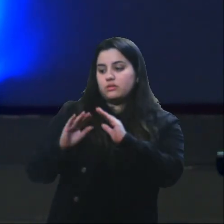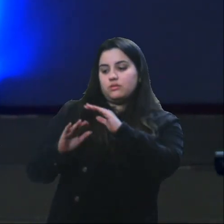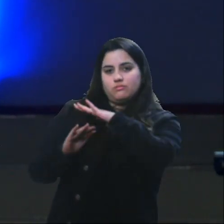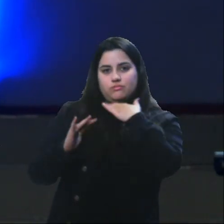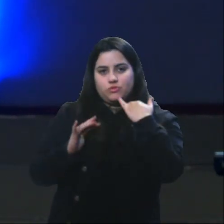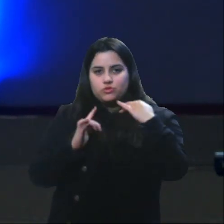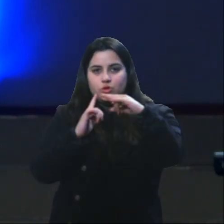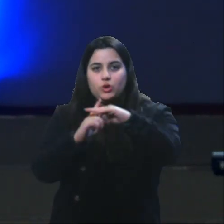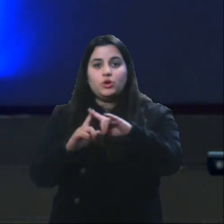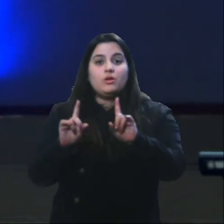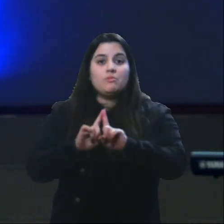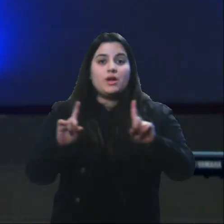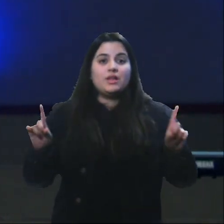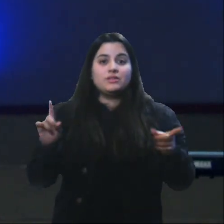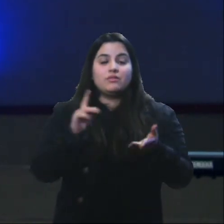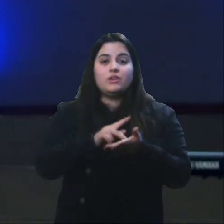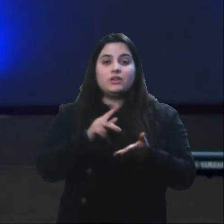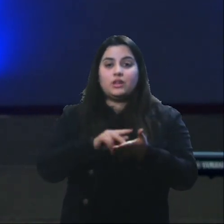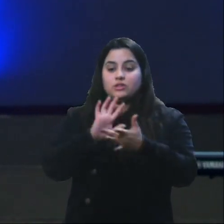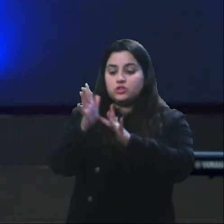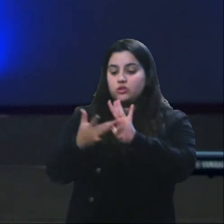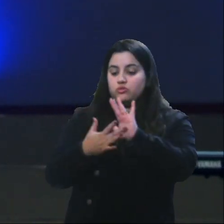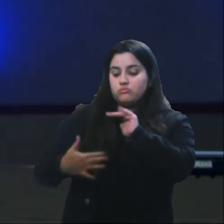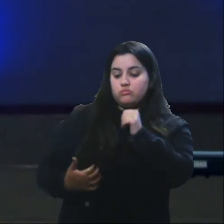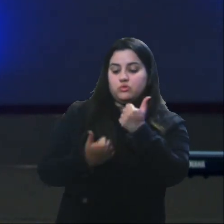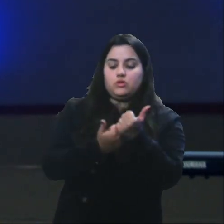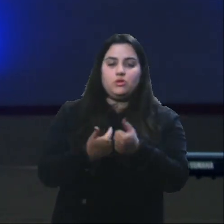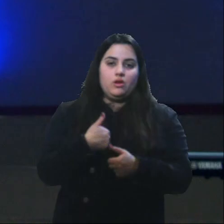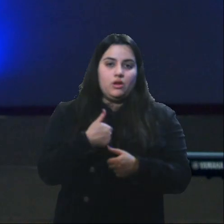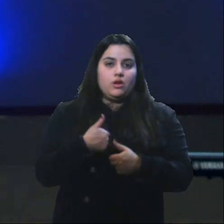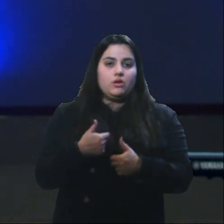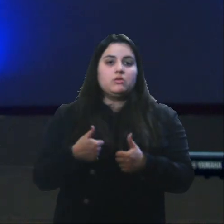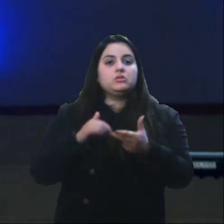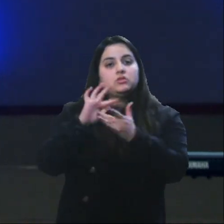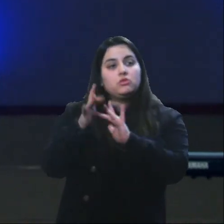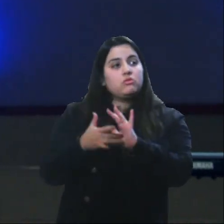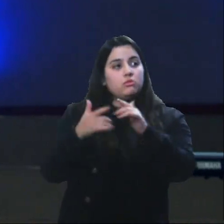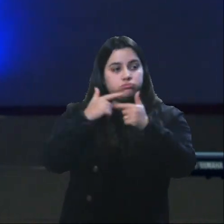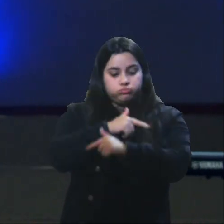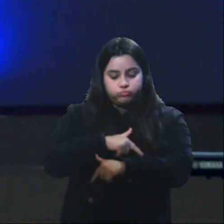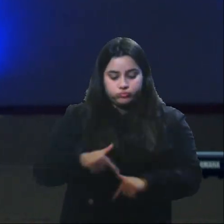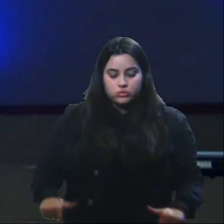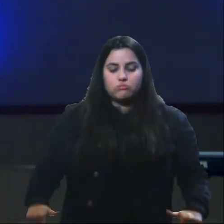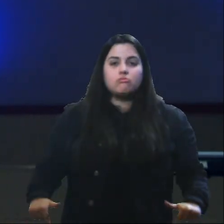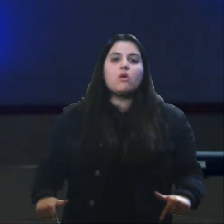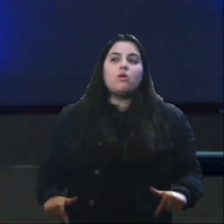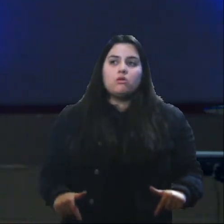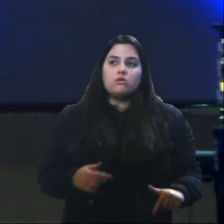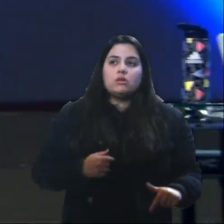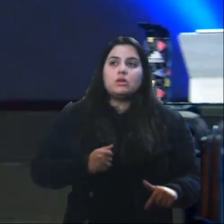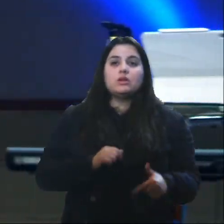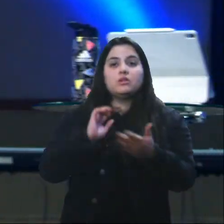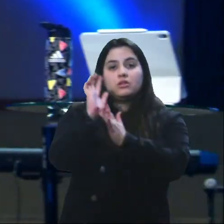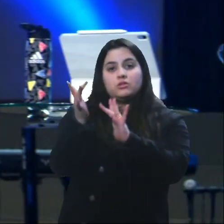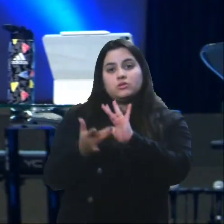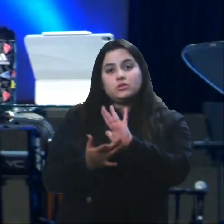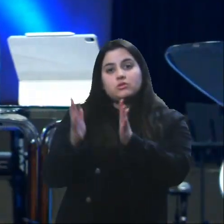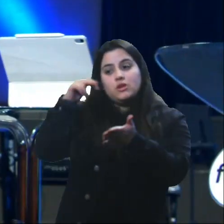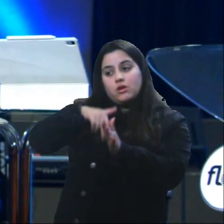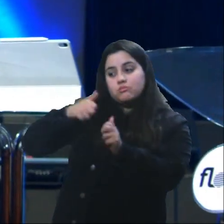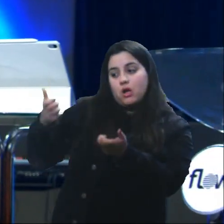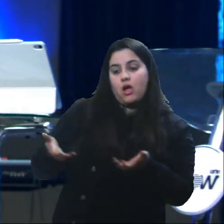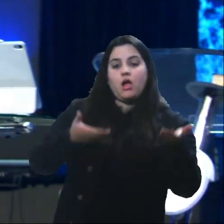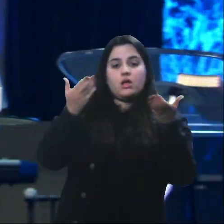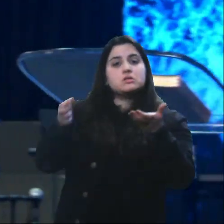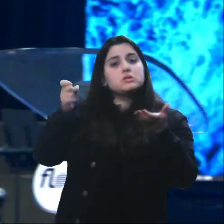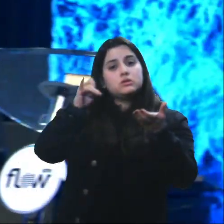lugar. Ele limpou os meus pecados e ressuscitou para me dar uma vida nova aqui na terra e no céu. Aqueles que confessam